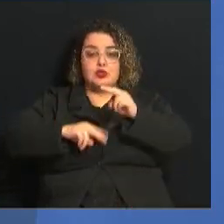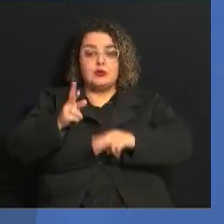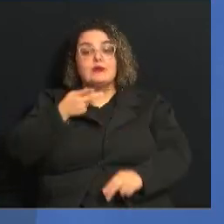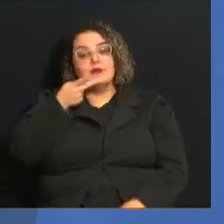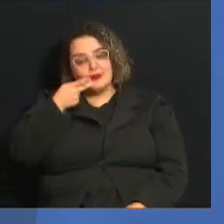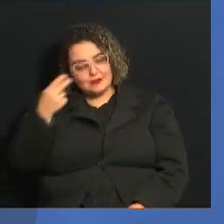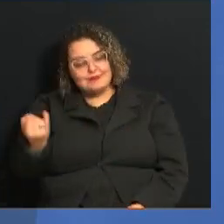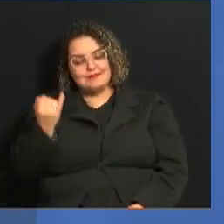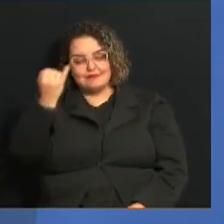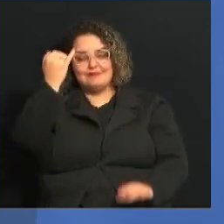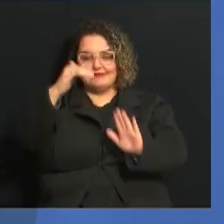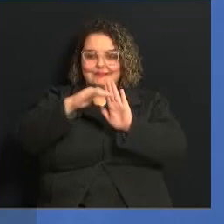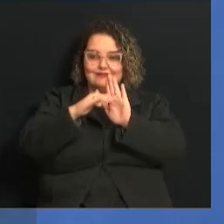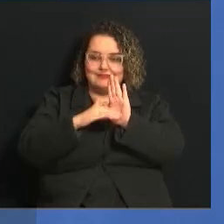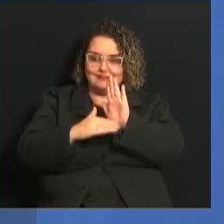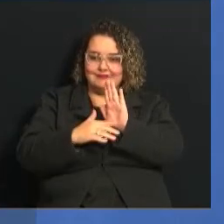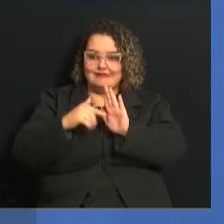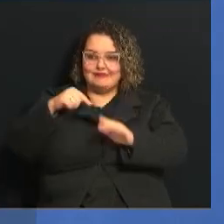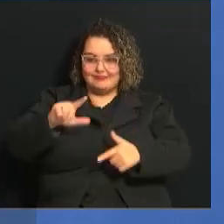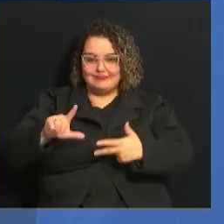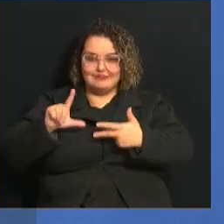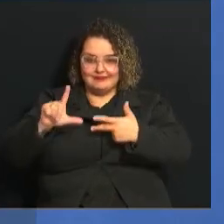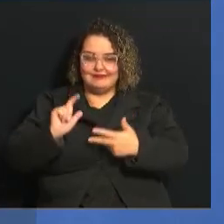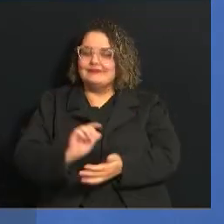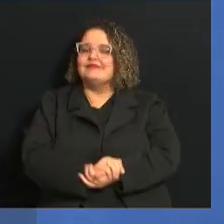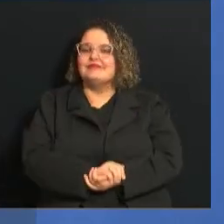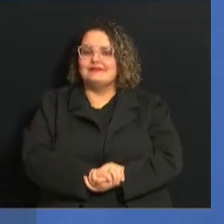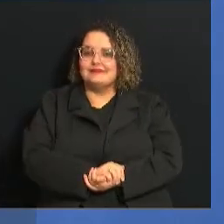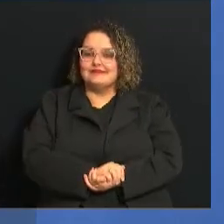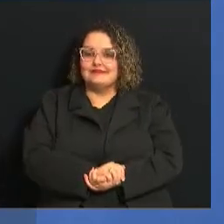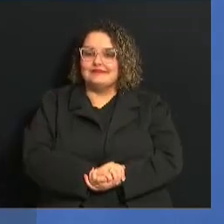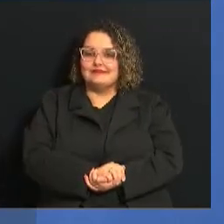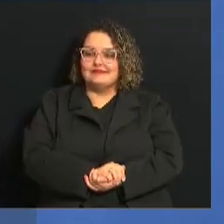desta pauta o âmbito do Legislativo